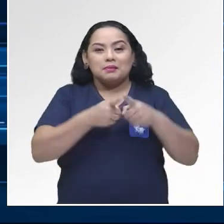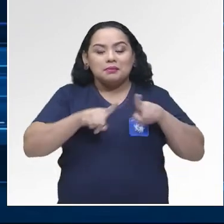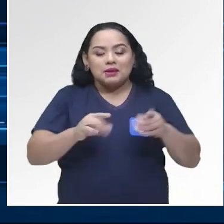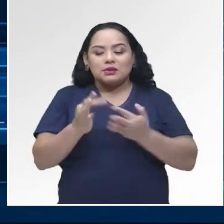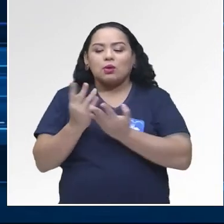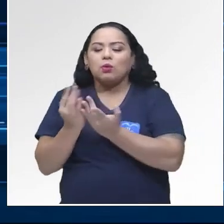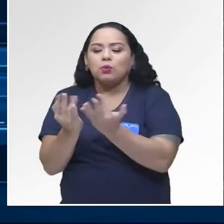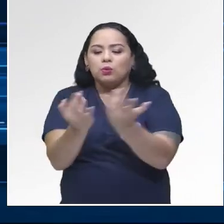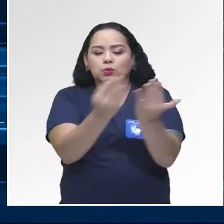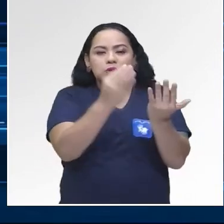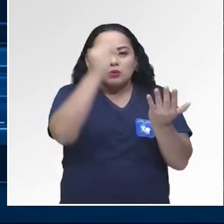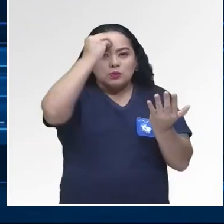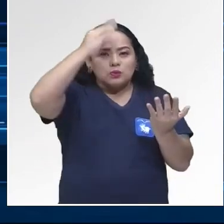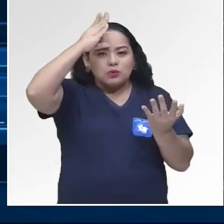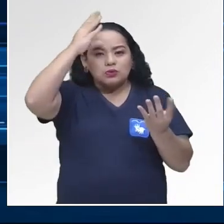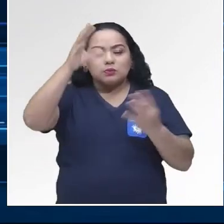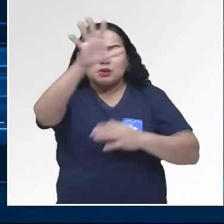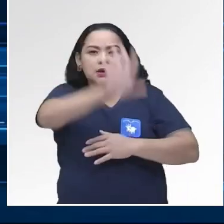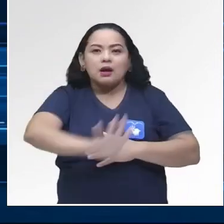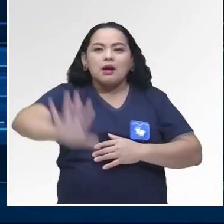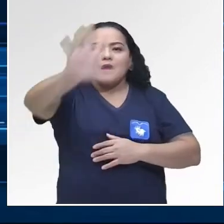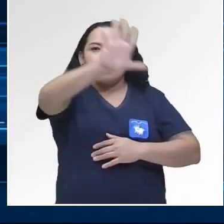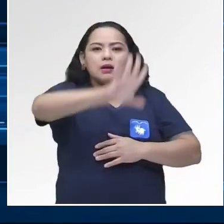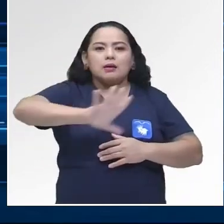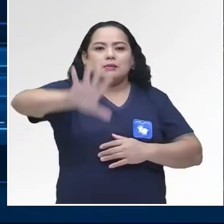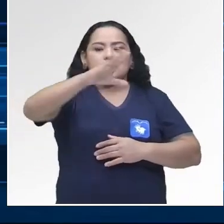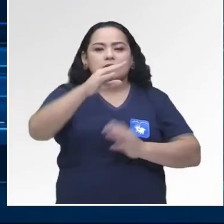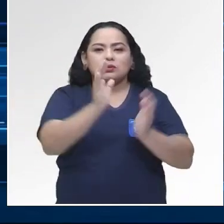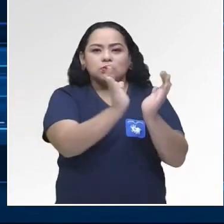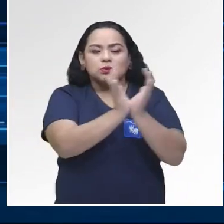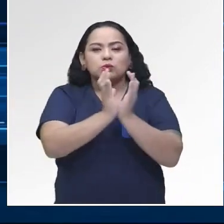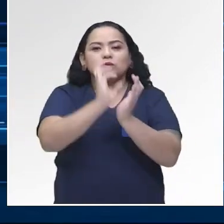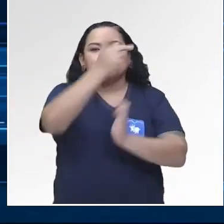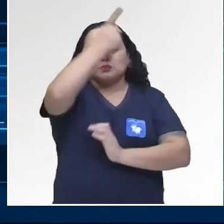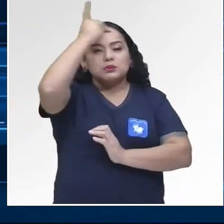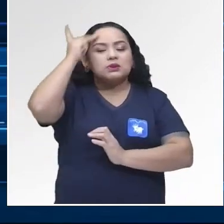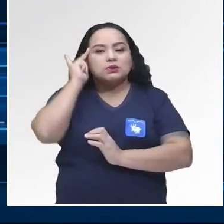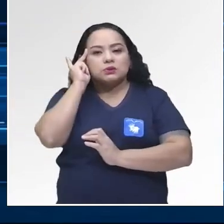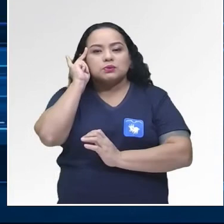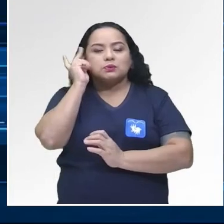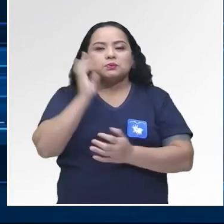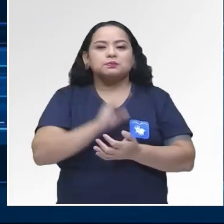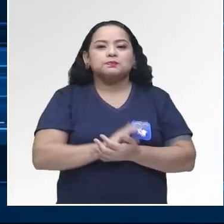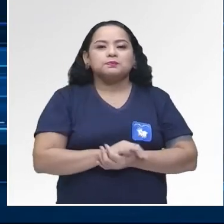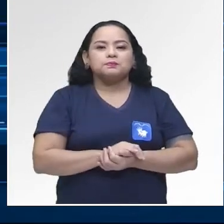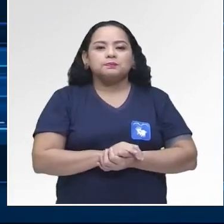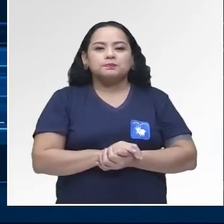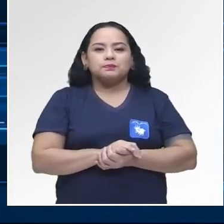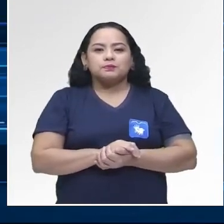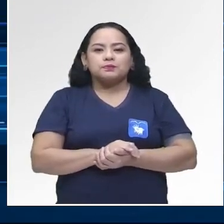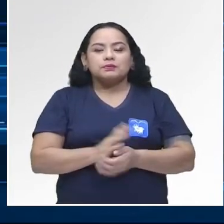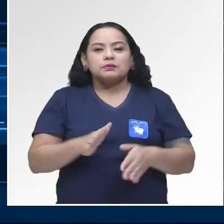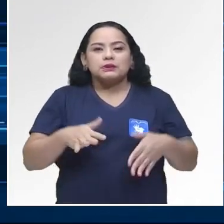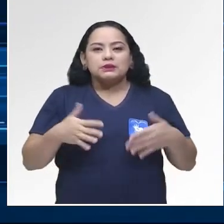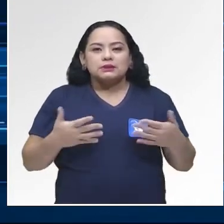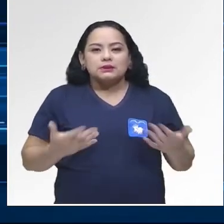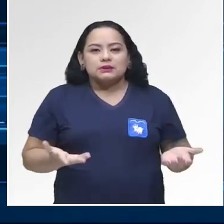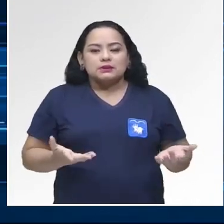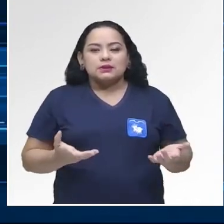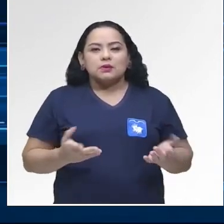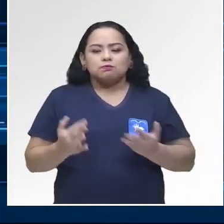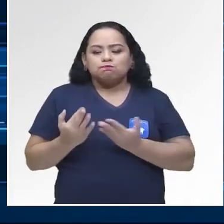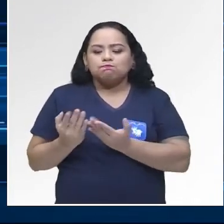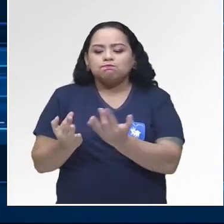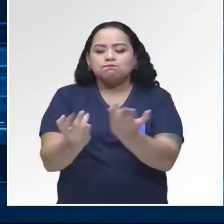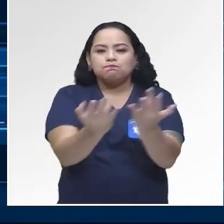comum, ele abrange todo um conjunto de pessoas, de grupos. Então, o senso